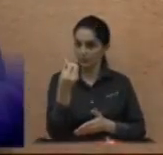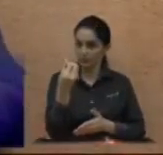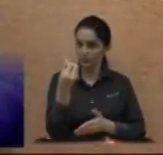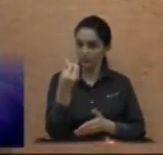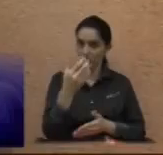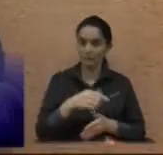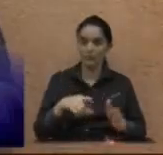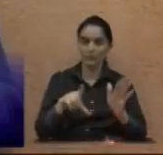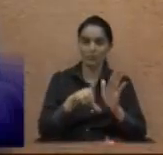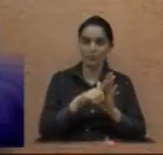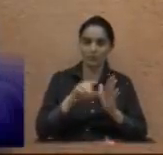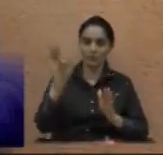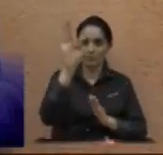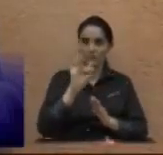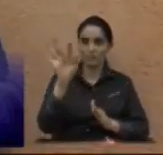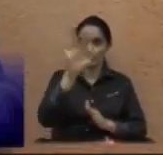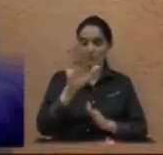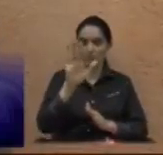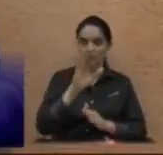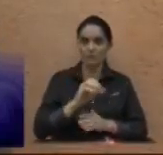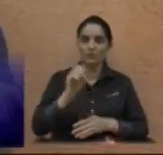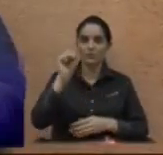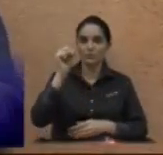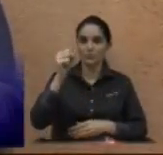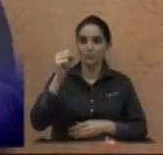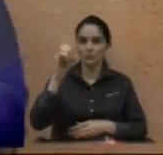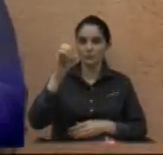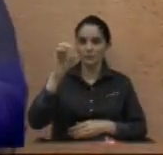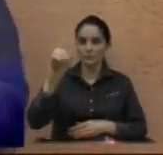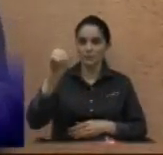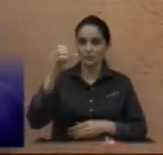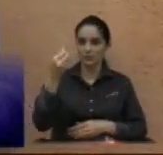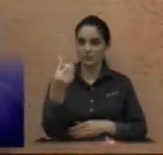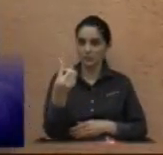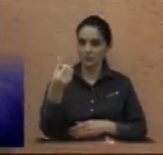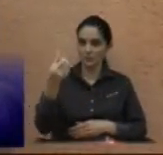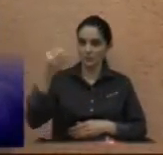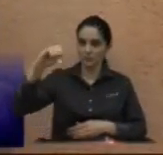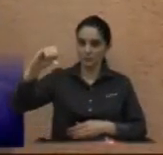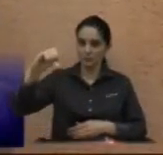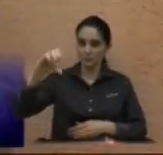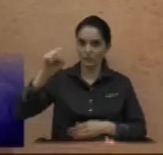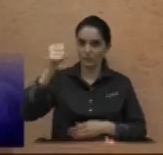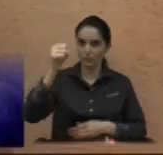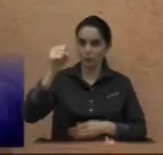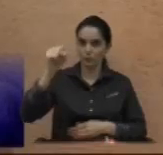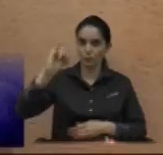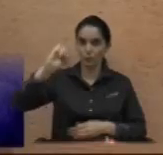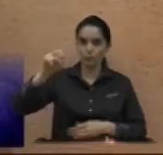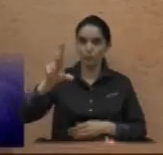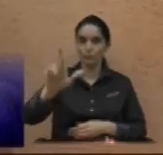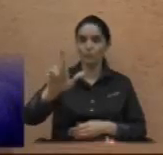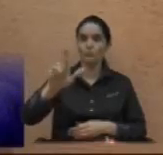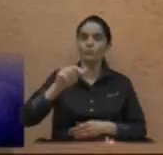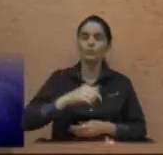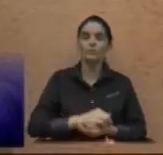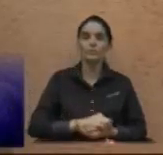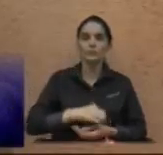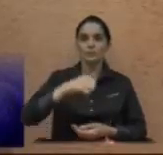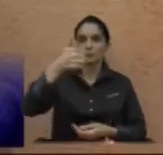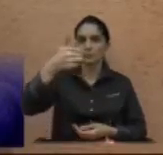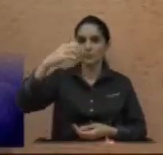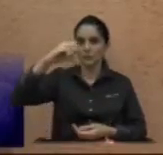na Lei 8.069, 13 de julho de 1990. E não vou falar